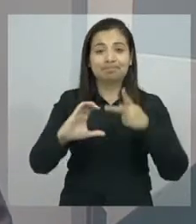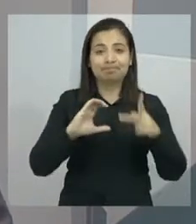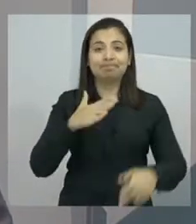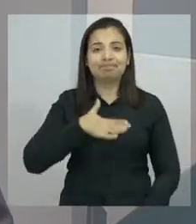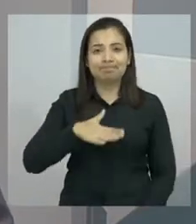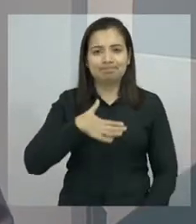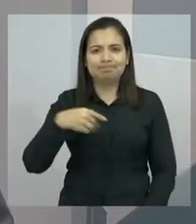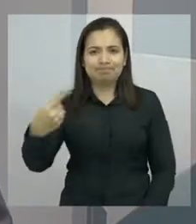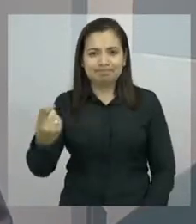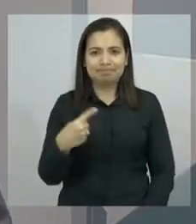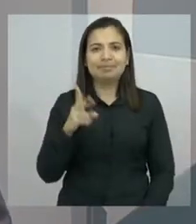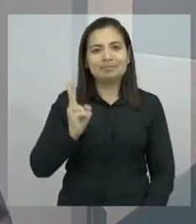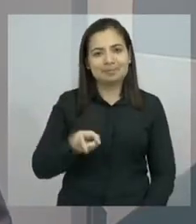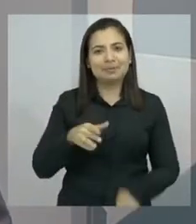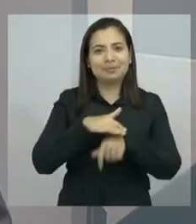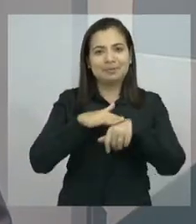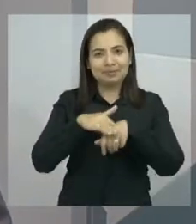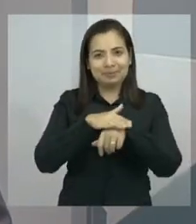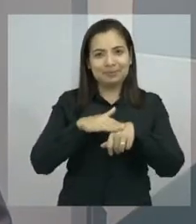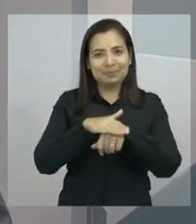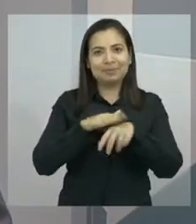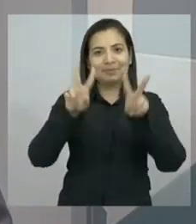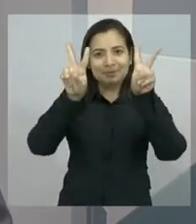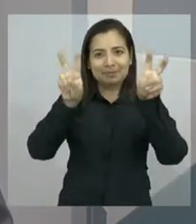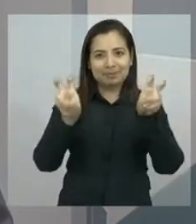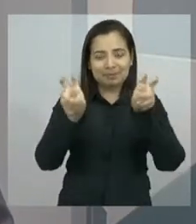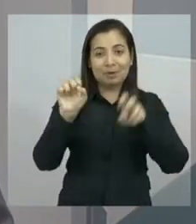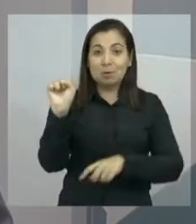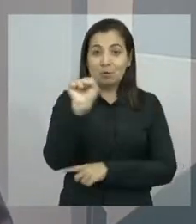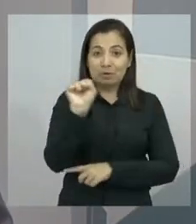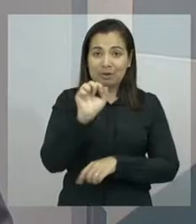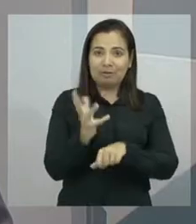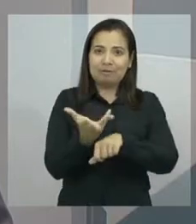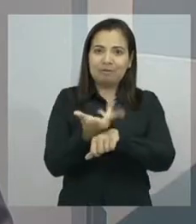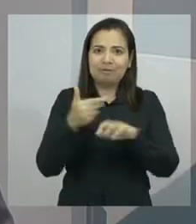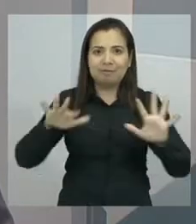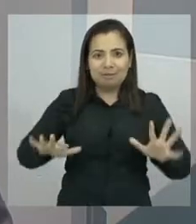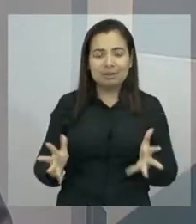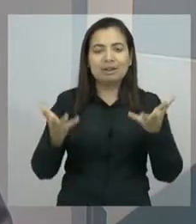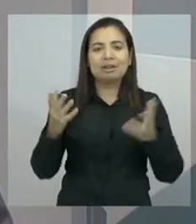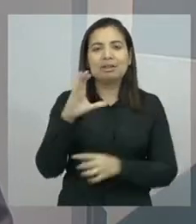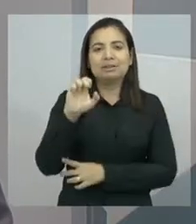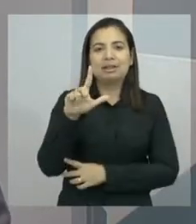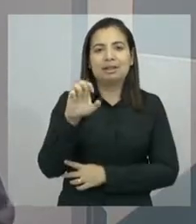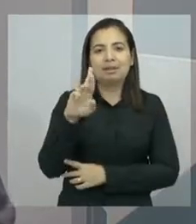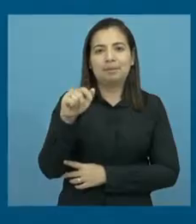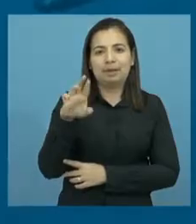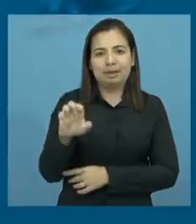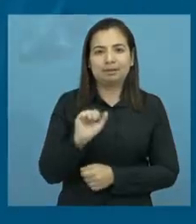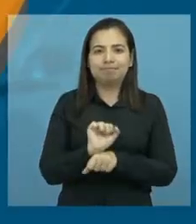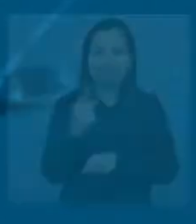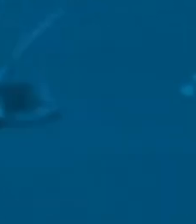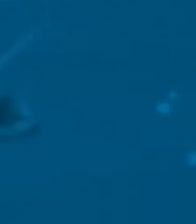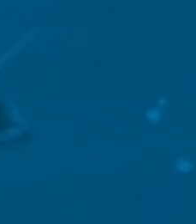Na volta, a gente continua conversando sobre o 8º Festival Celebrae. Aguarde um instante só.